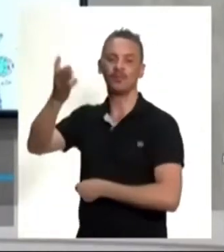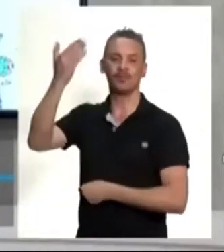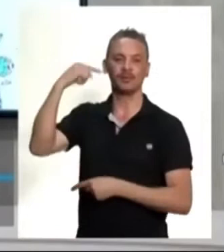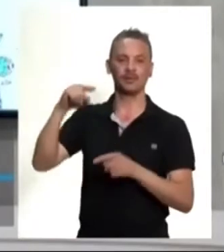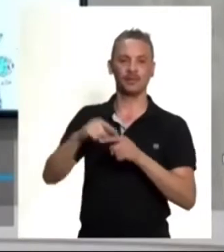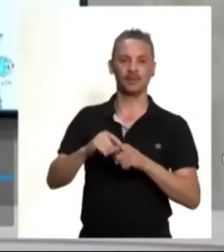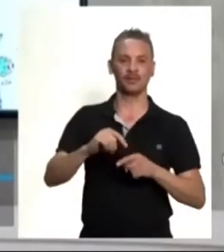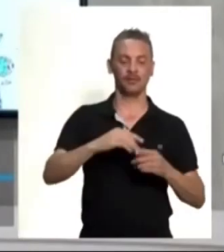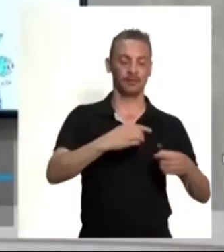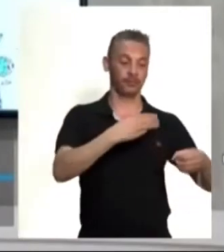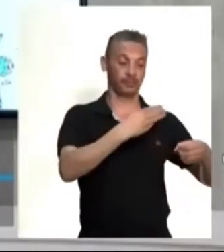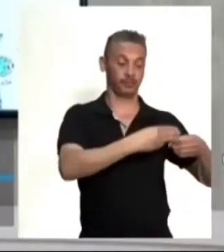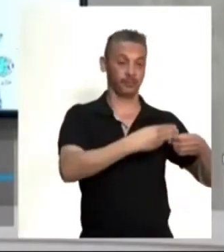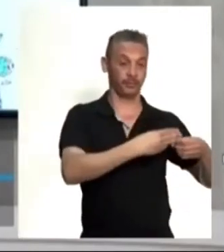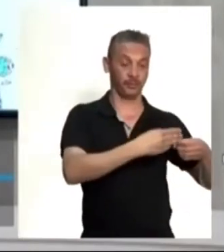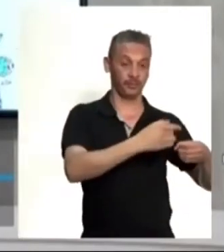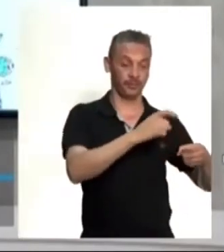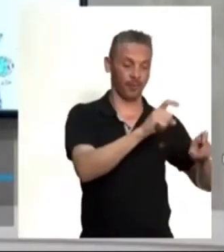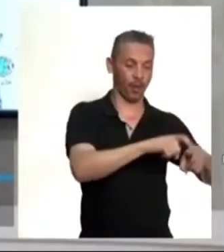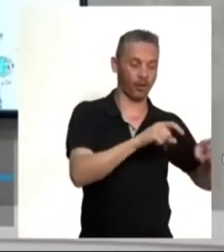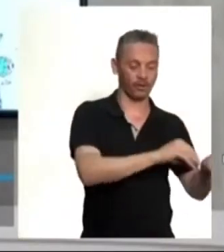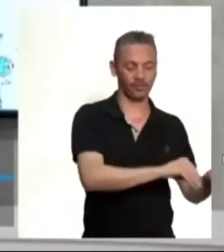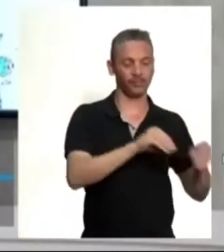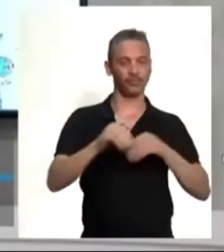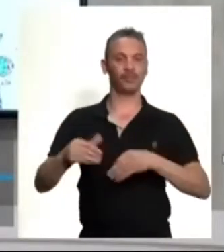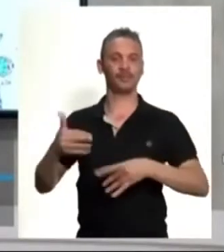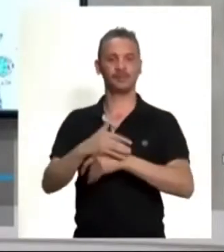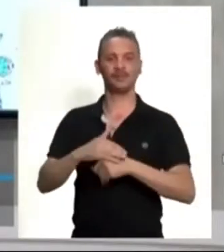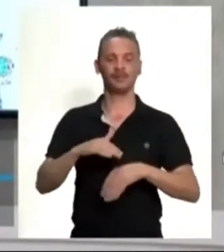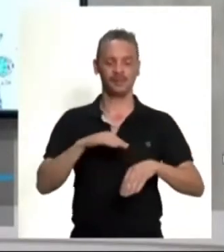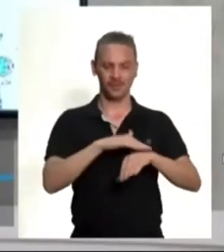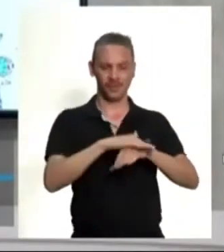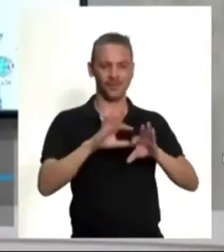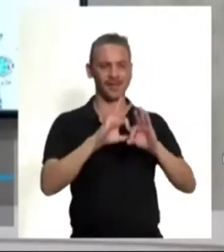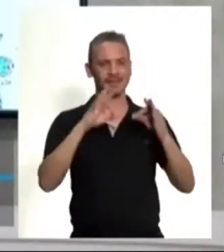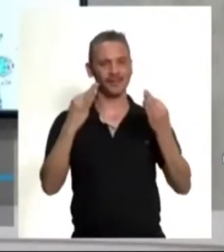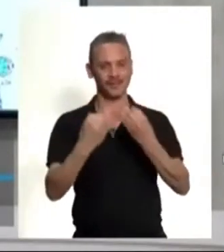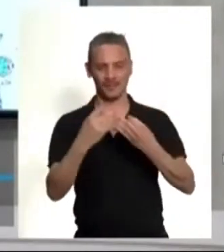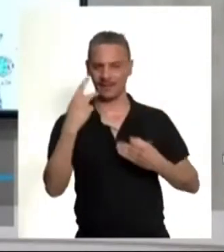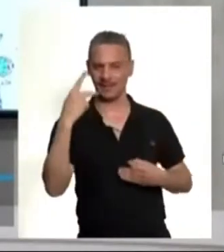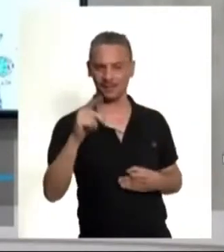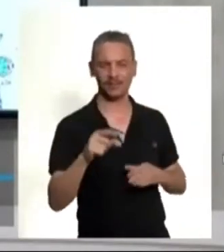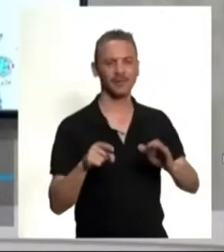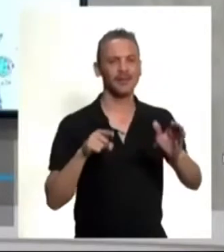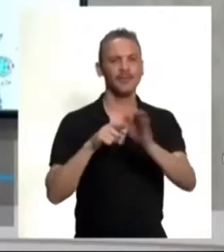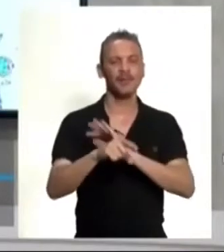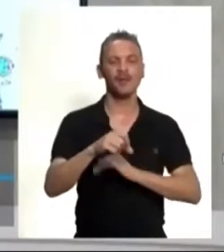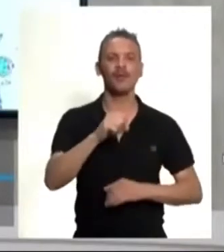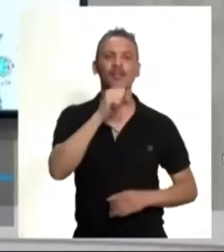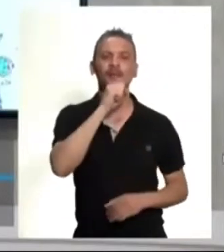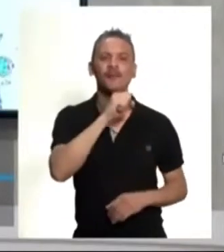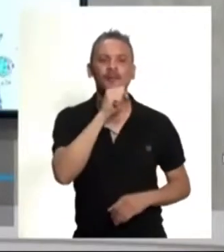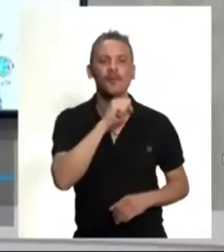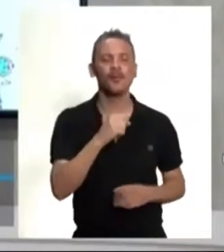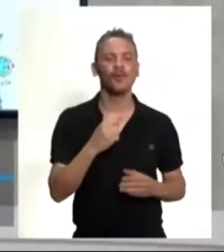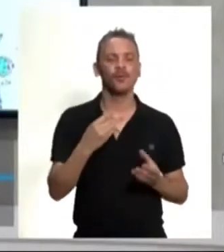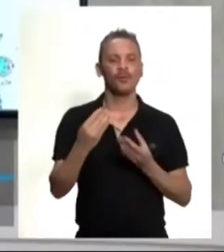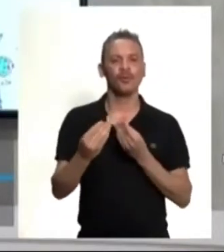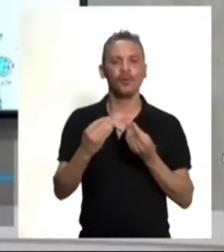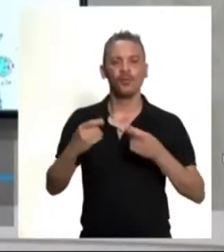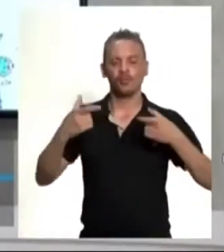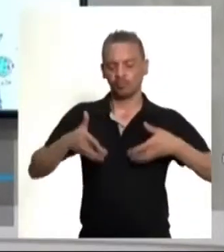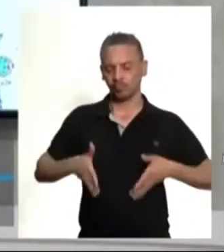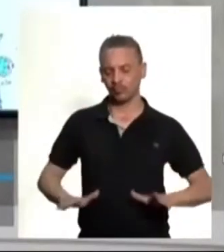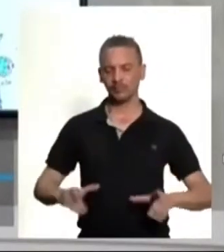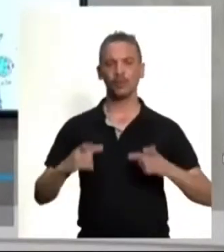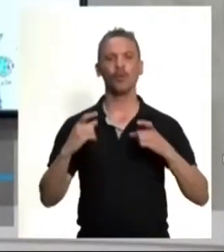campo e indo para a cidade. Se você puder, converse com a sua família. Pergunte para o seu avô, pergunte para a sua avó onde é que eles